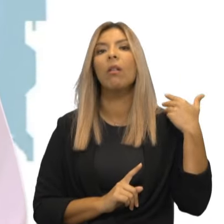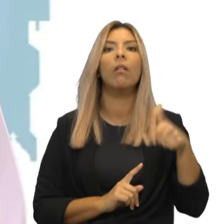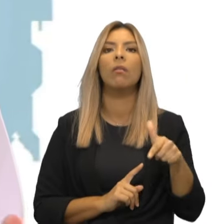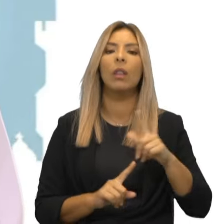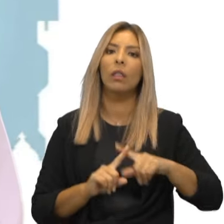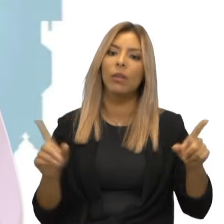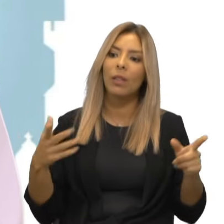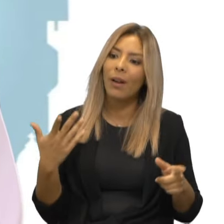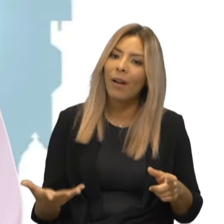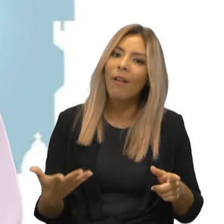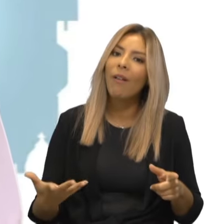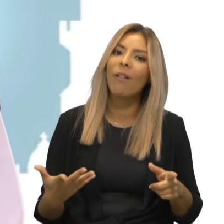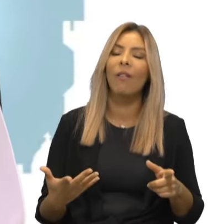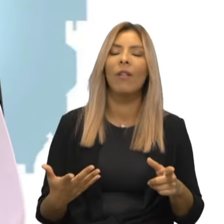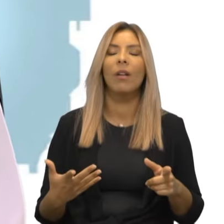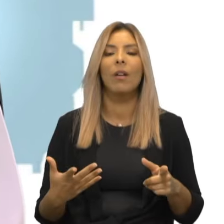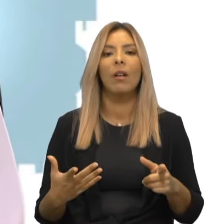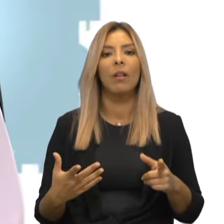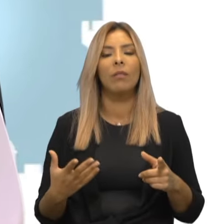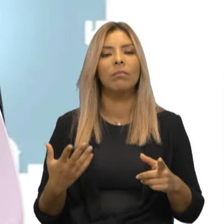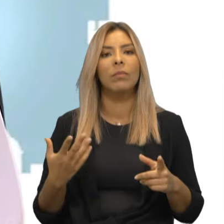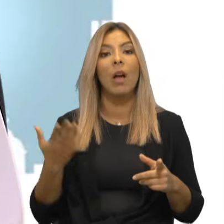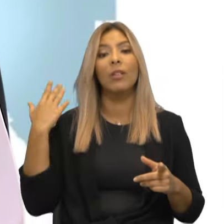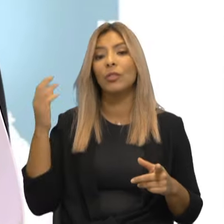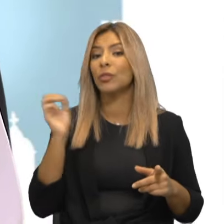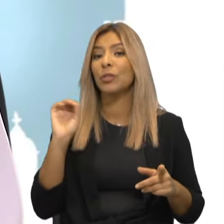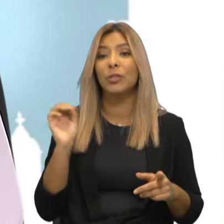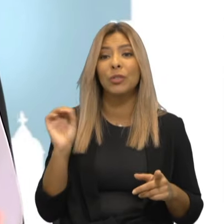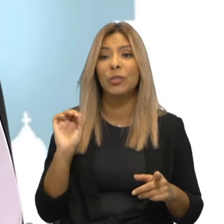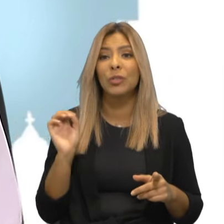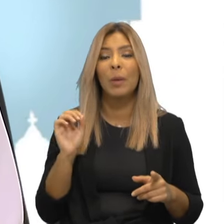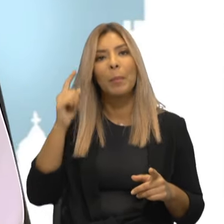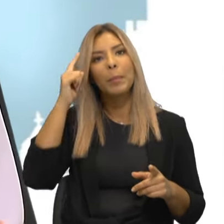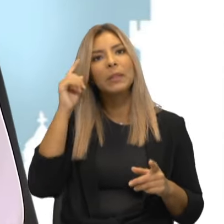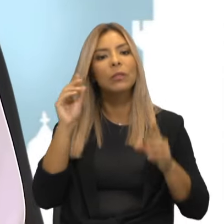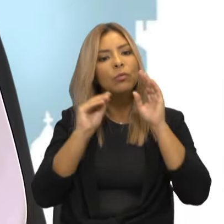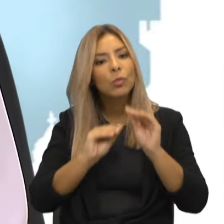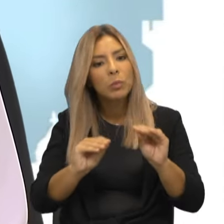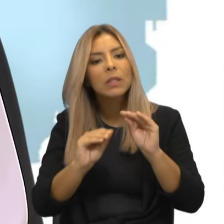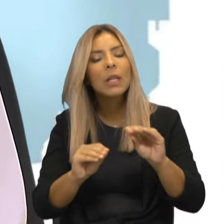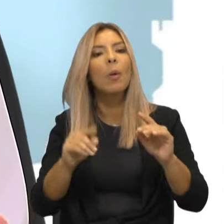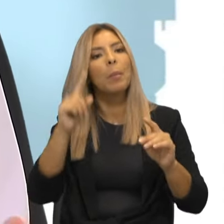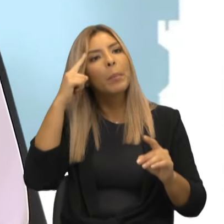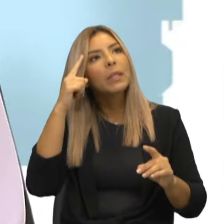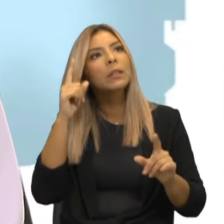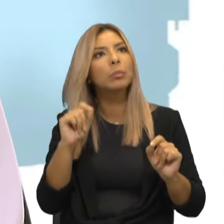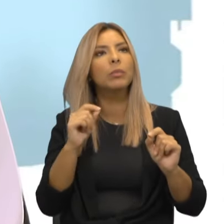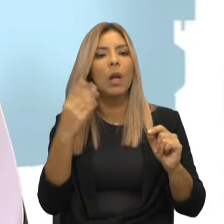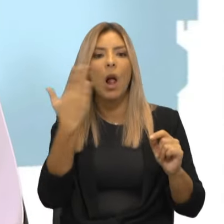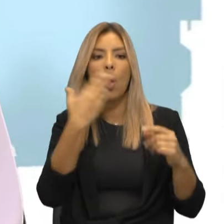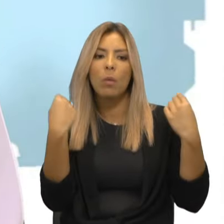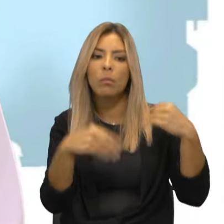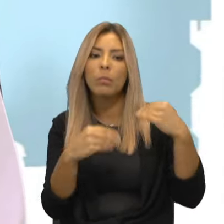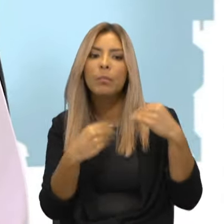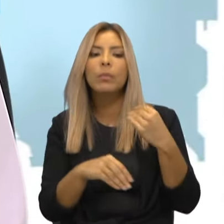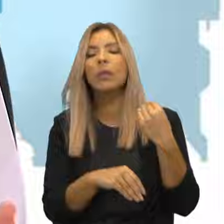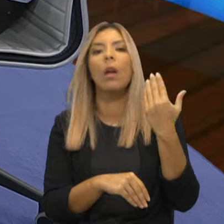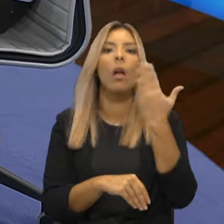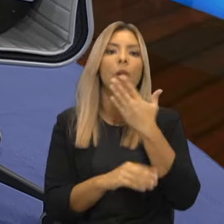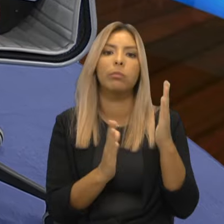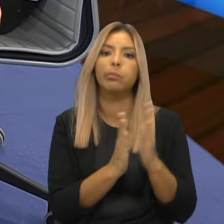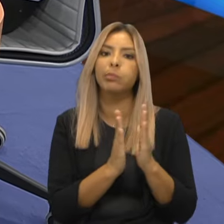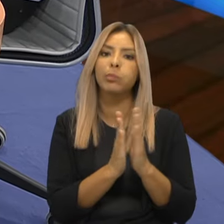calhar não estavam tão presentes, sobretudo quando pensávamos na formação e na catequese. Até porque hoje olhamos para a catequese como